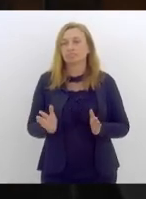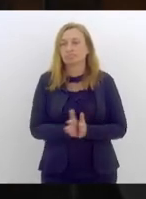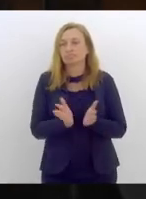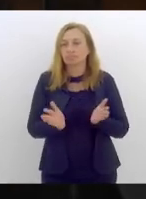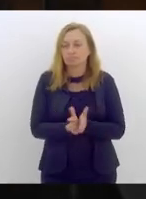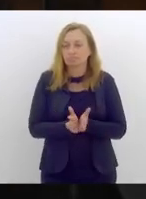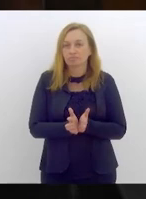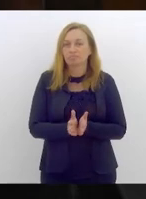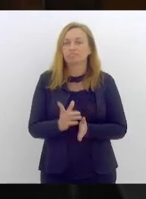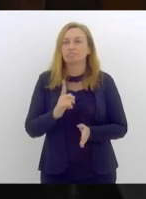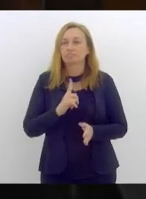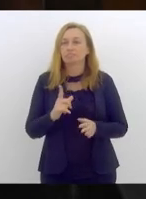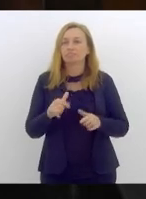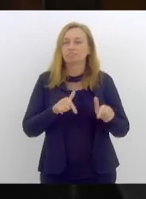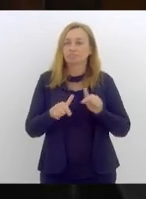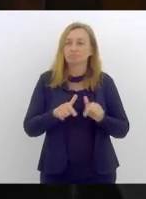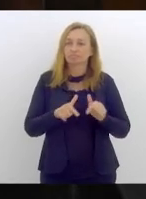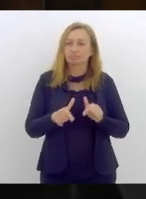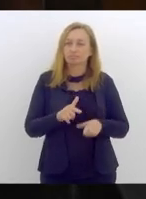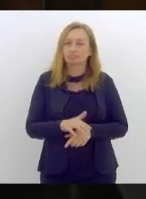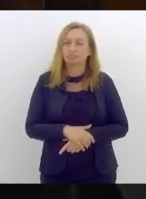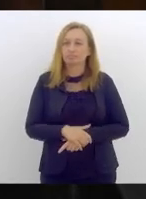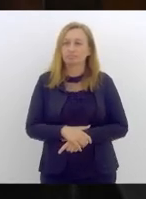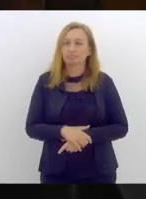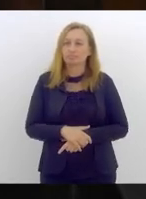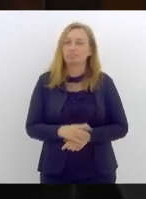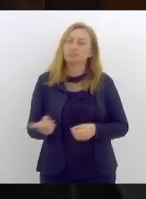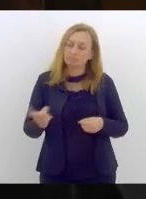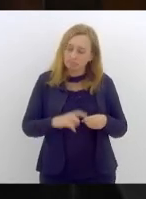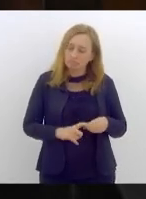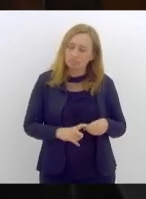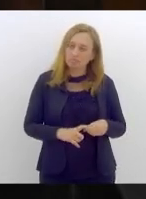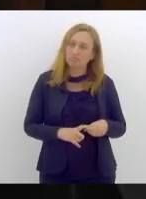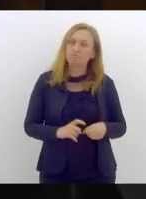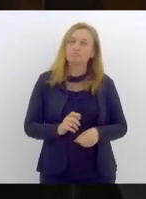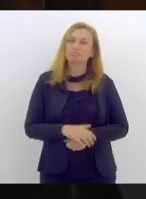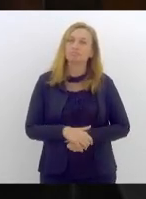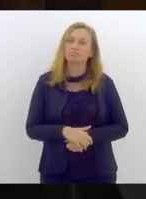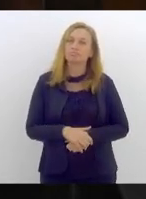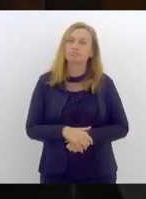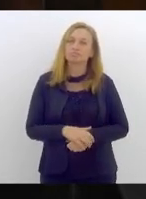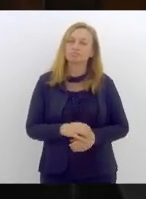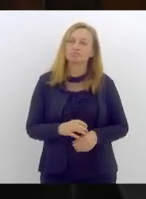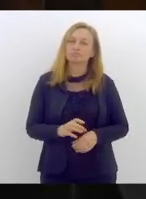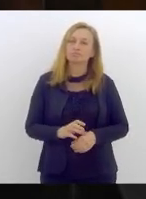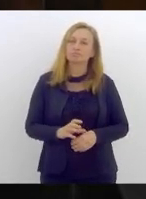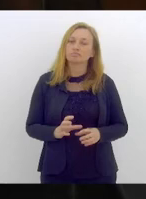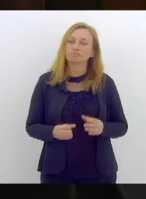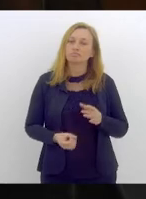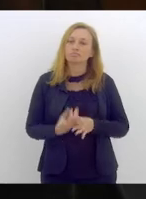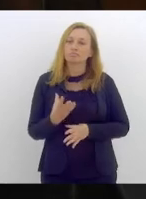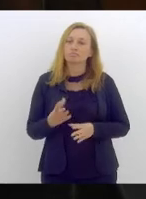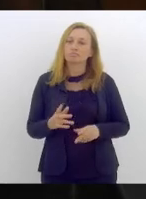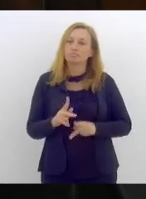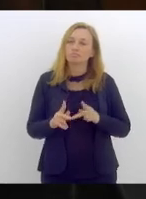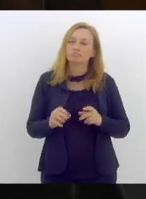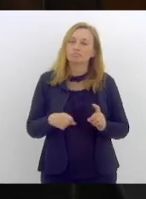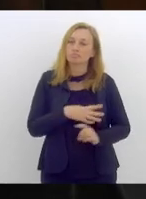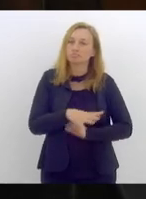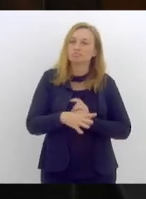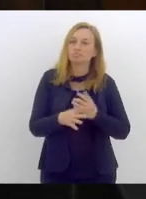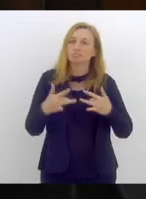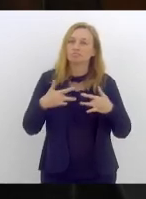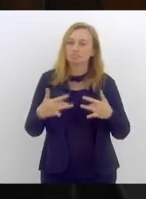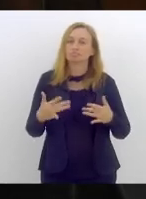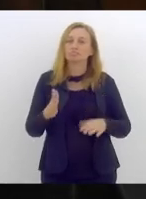gerar emprego e retomar a trilha da construção de uma sociedade mais solidária